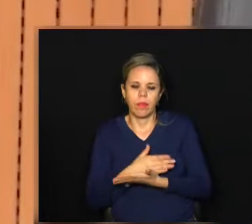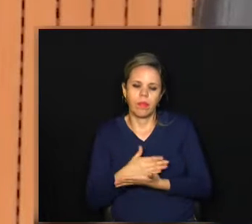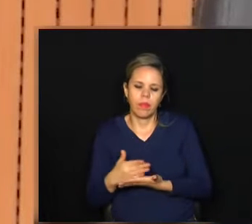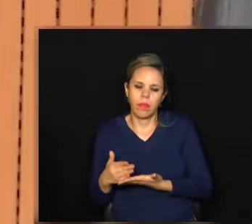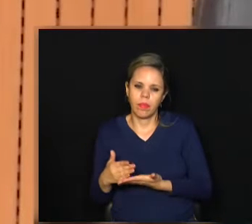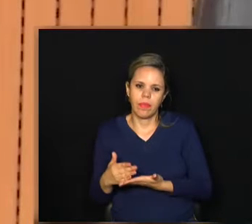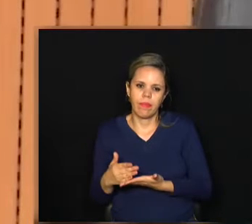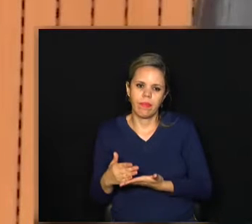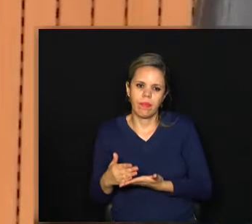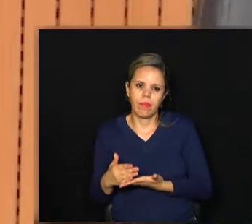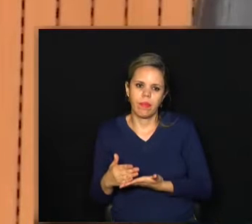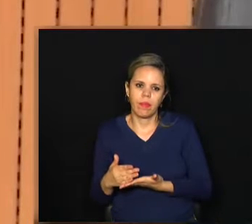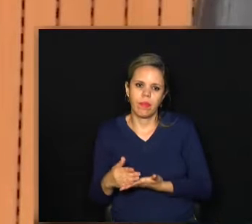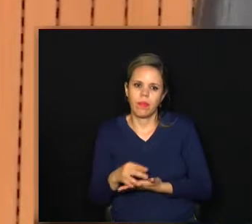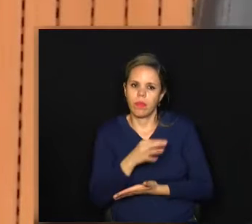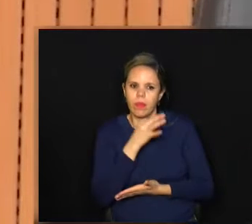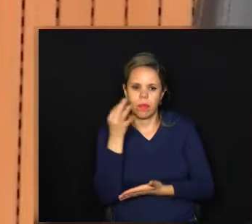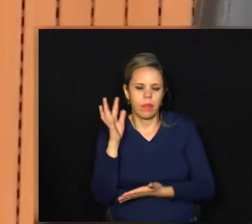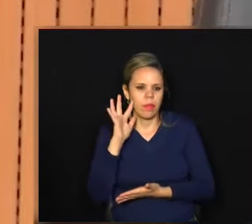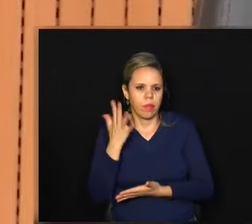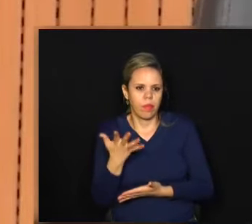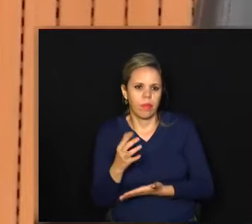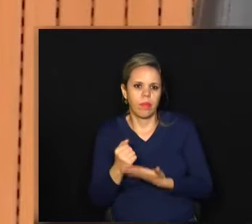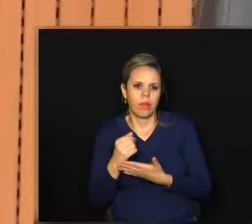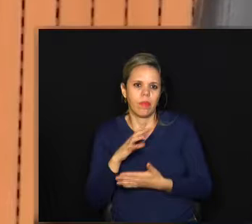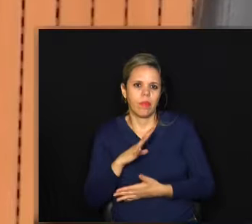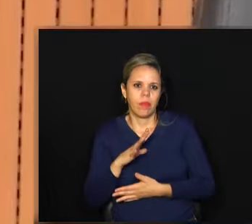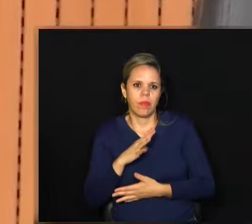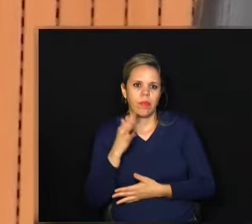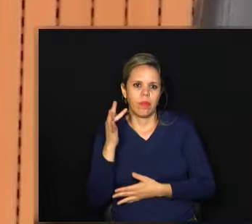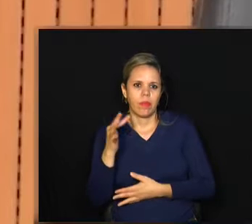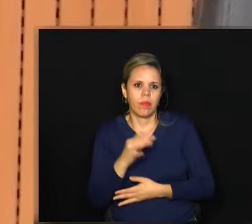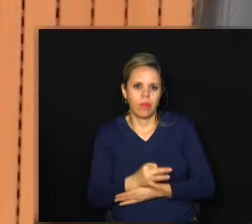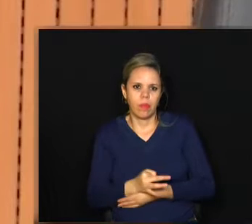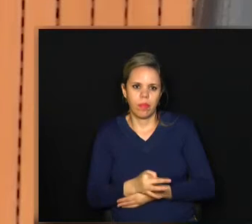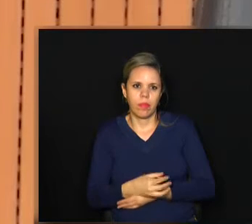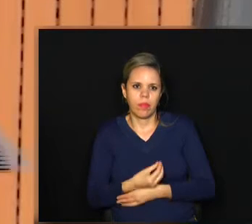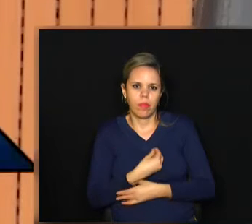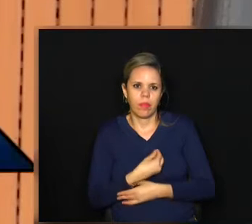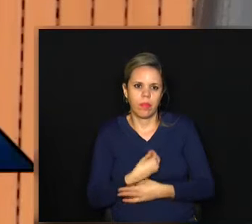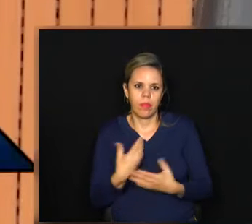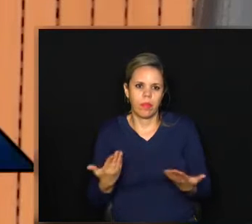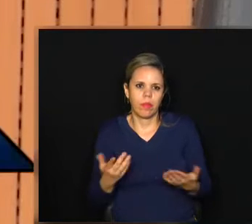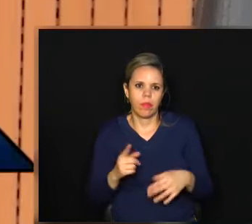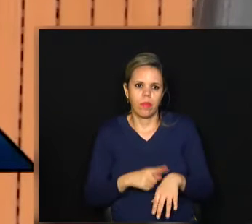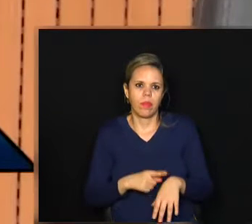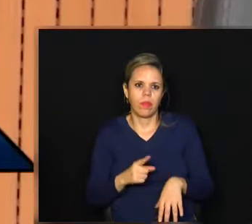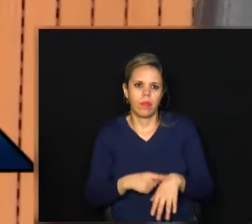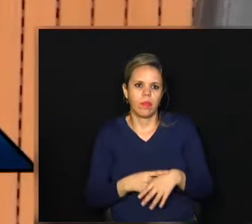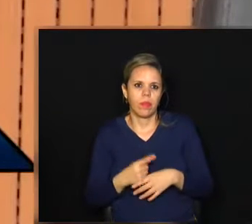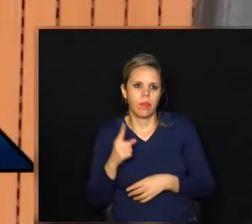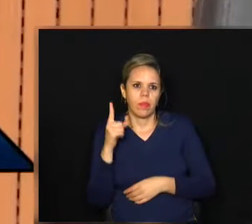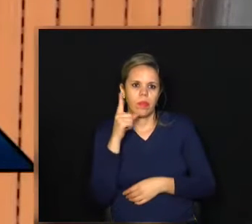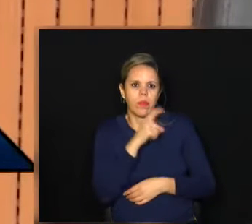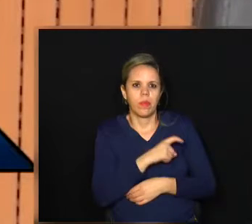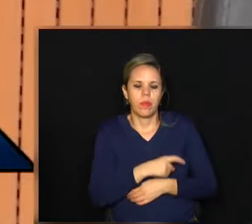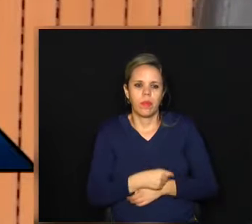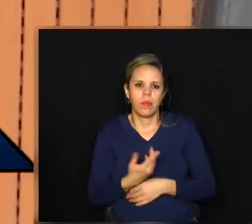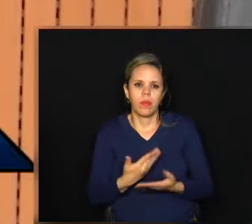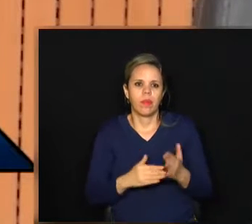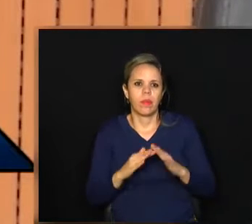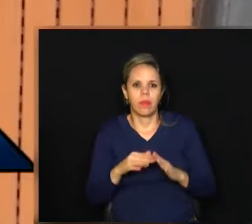começando e vai render frutos para a cidade no futuro. Que a gente vive hoje um momento muito difícil, né, da